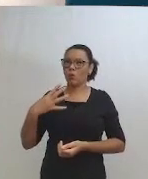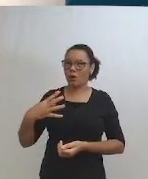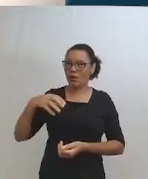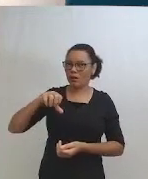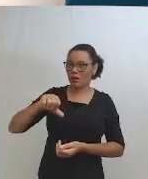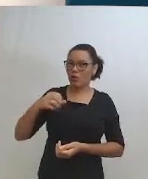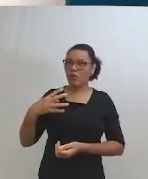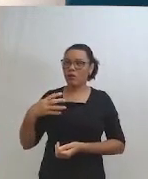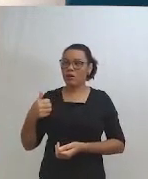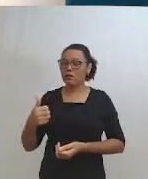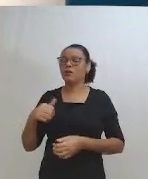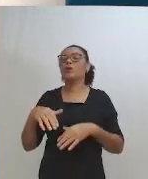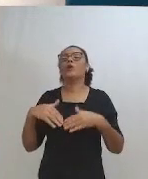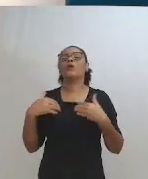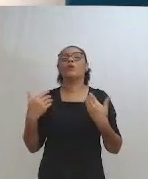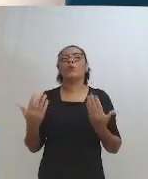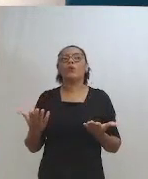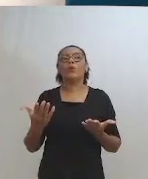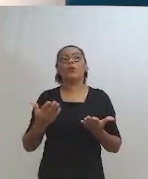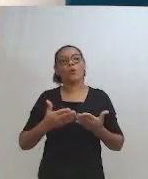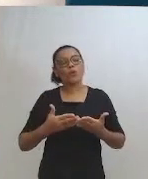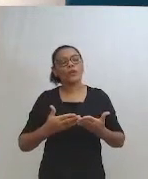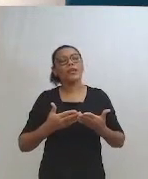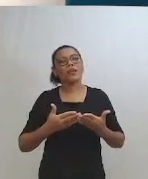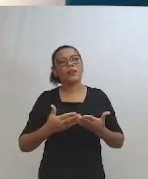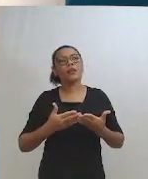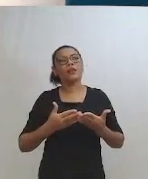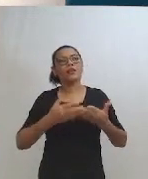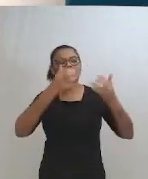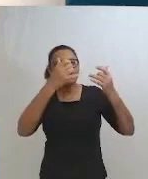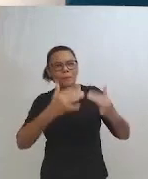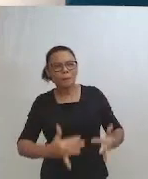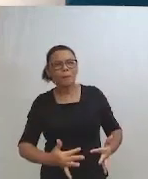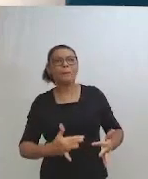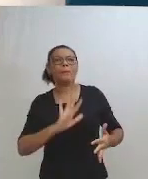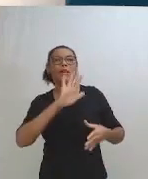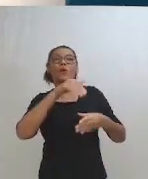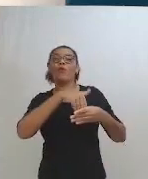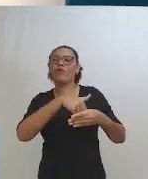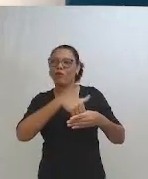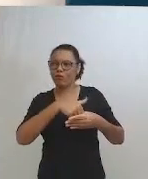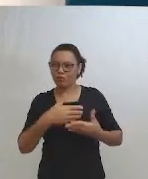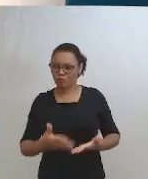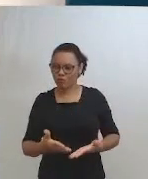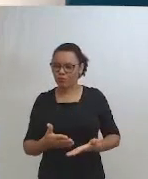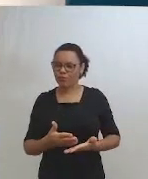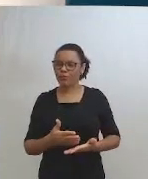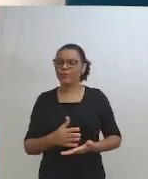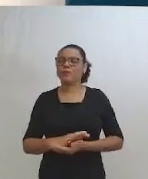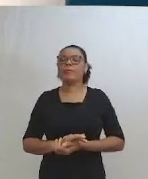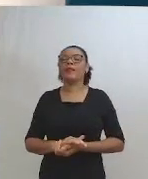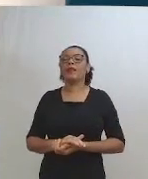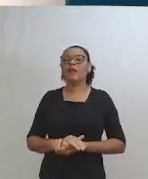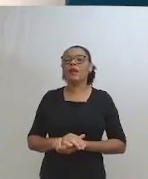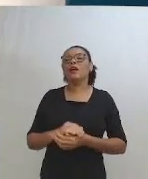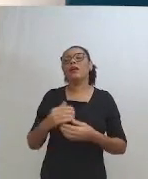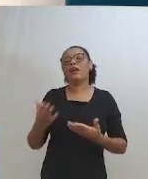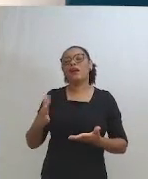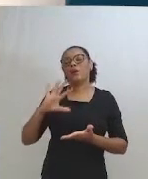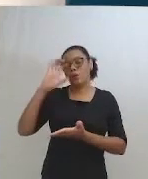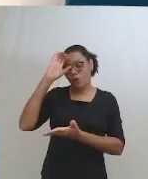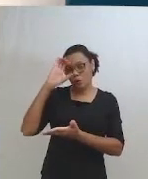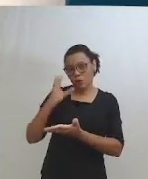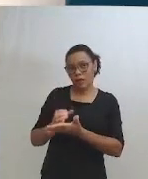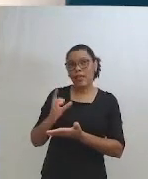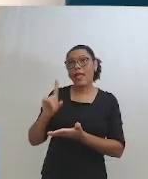condutor do voto, a qual adere o ministro Toffoli quando da proclamação da tese, é o ministro Alexandre de Moraes. E o